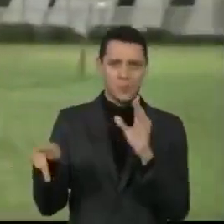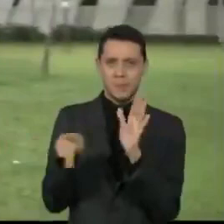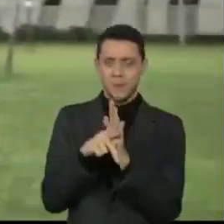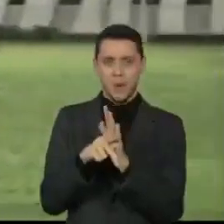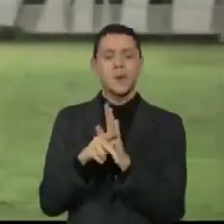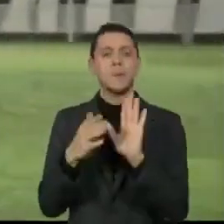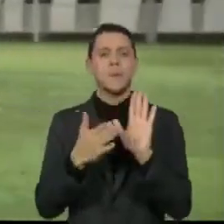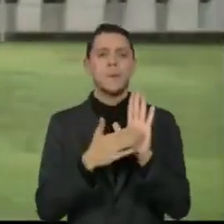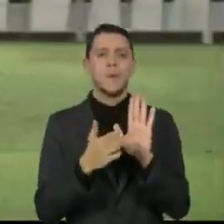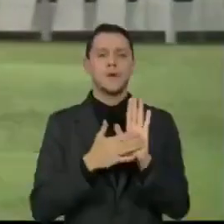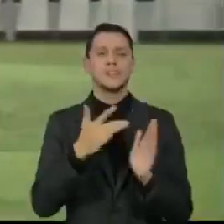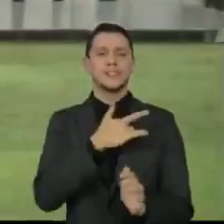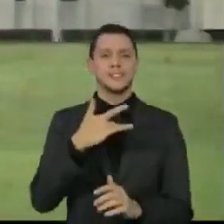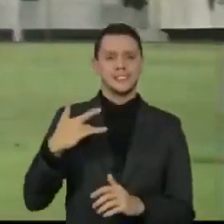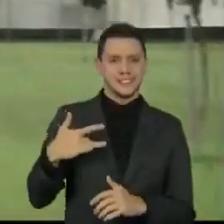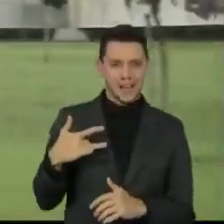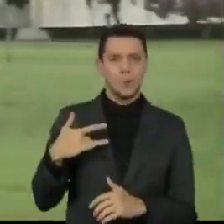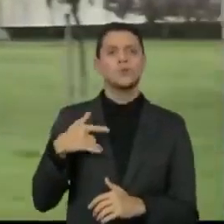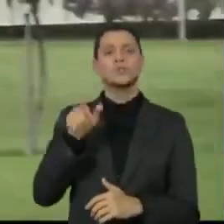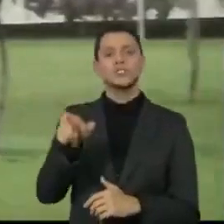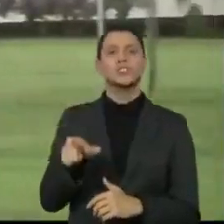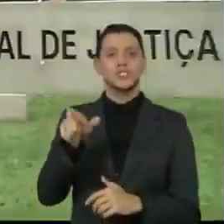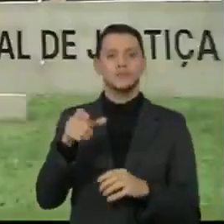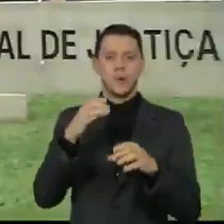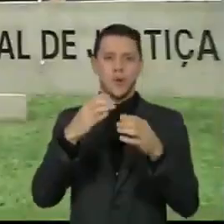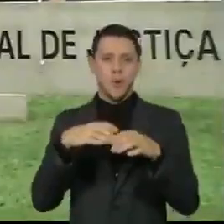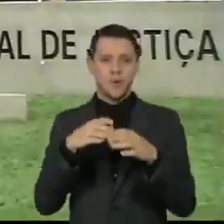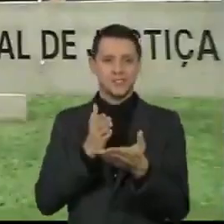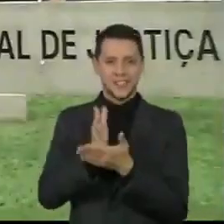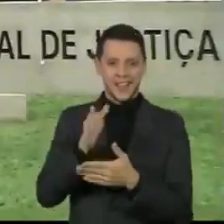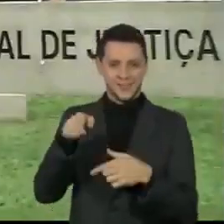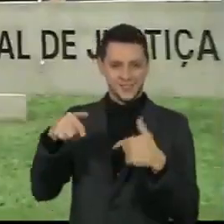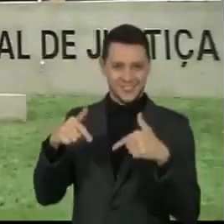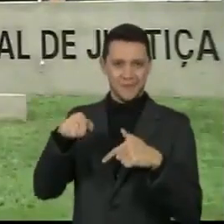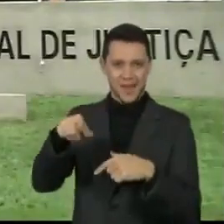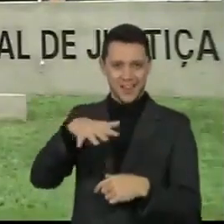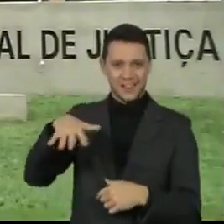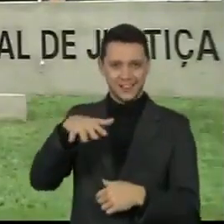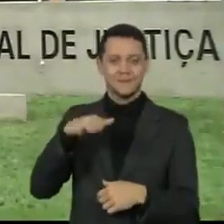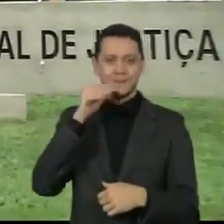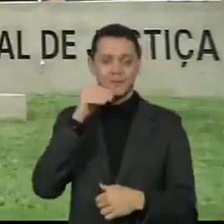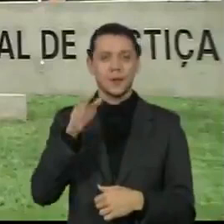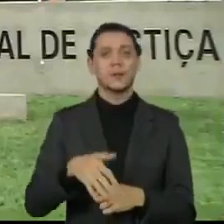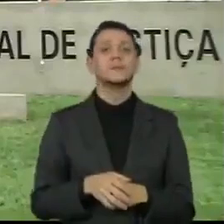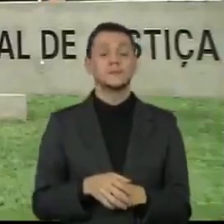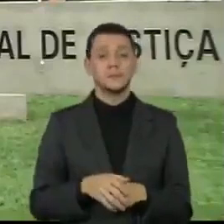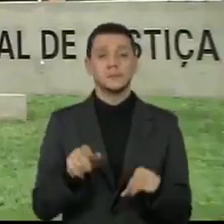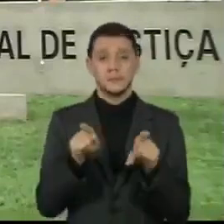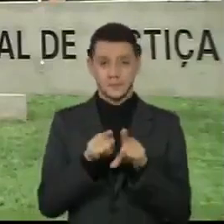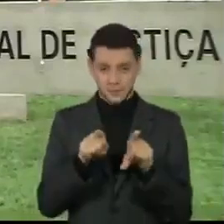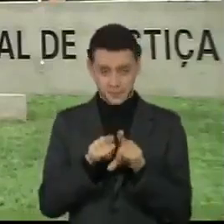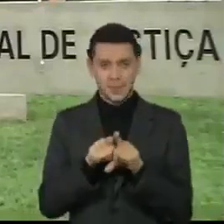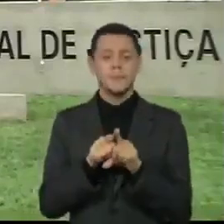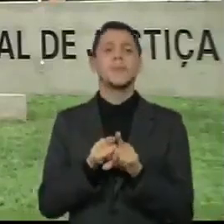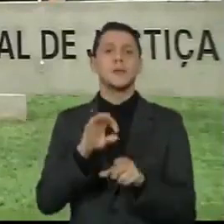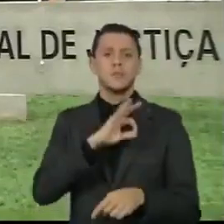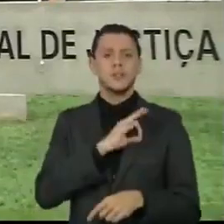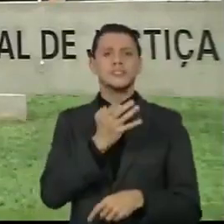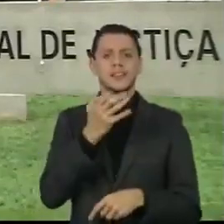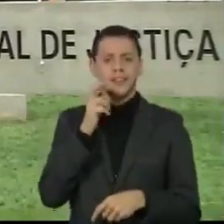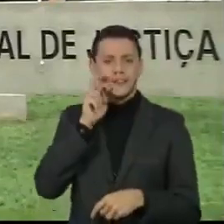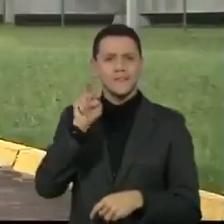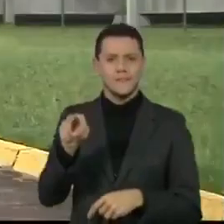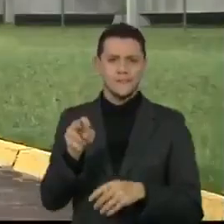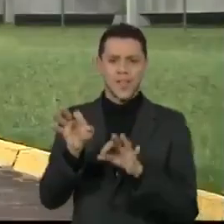saúde dos Servidores estaduais o plano saúde os agentes também querem desarticular uma organização criminosa